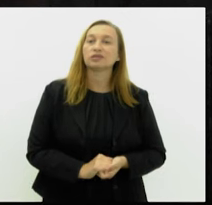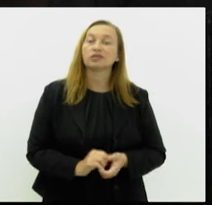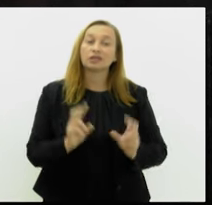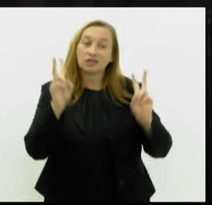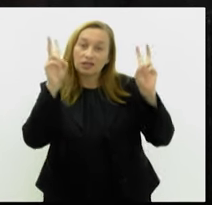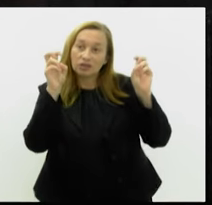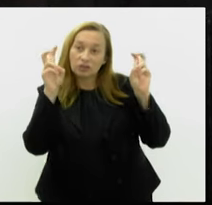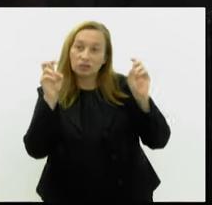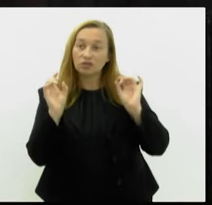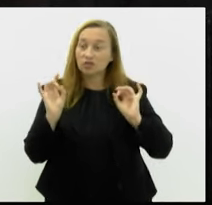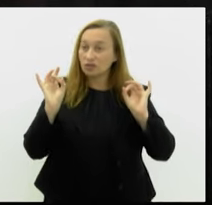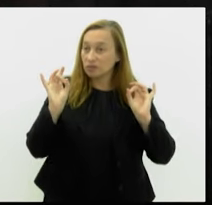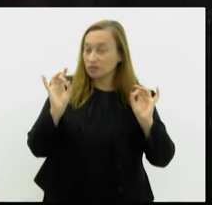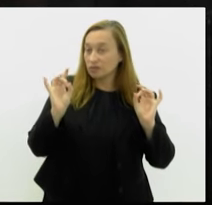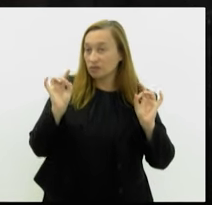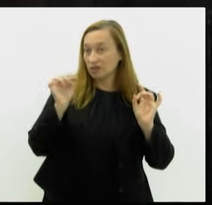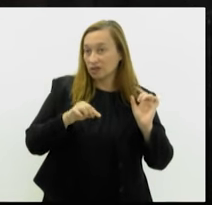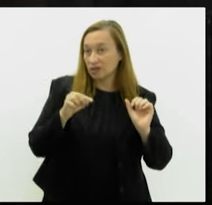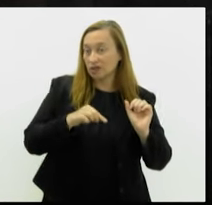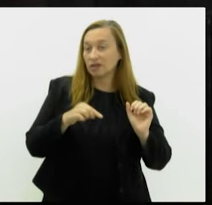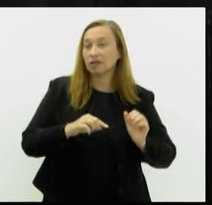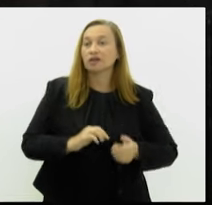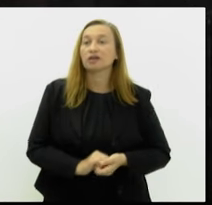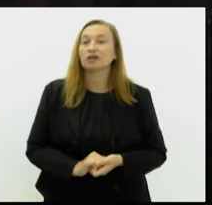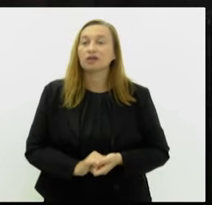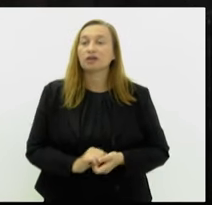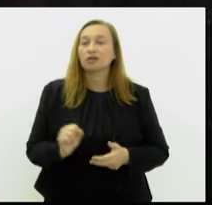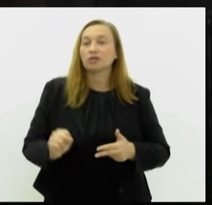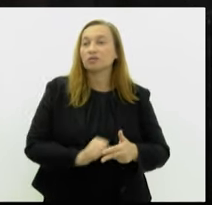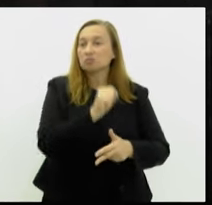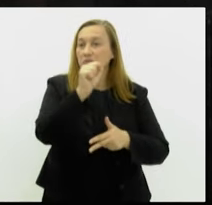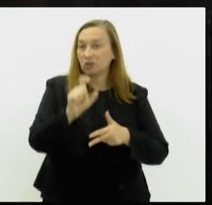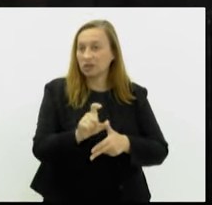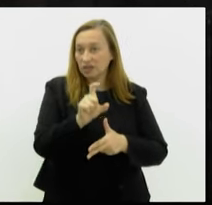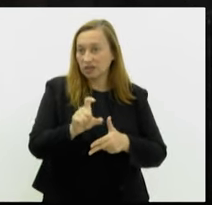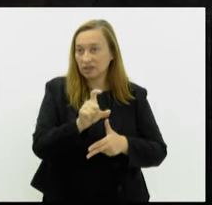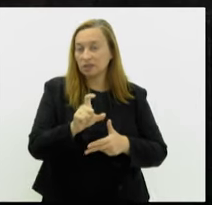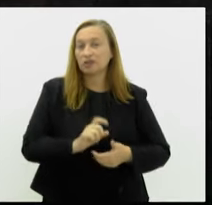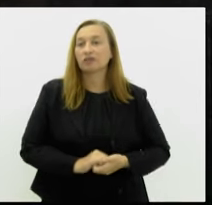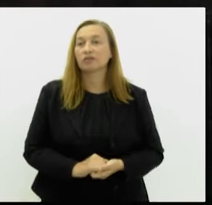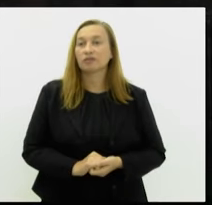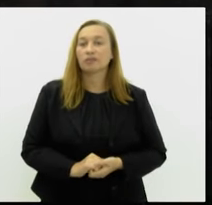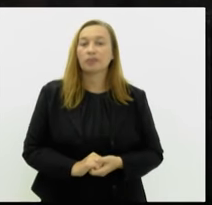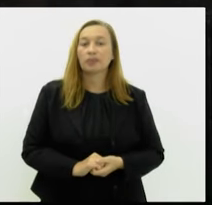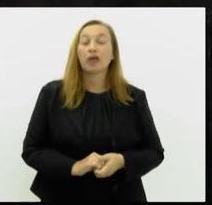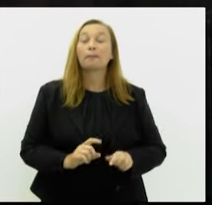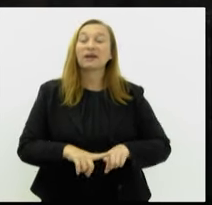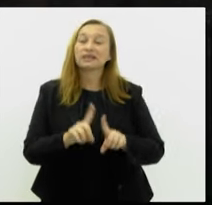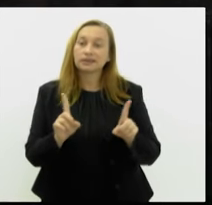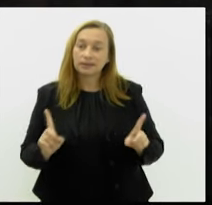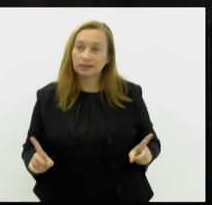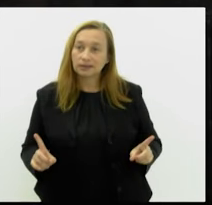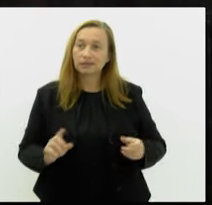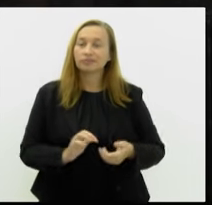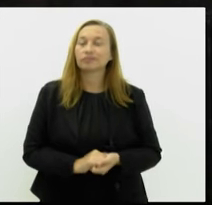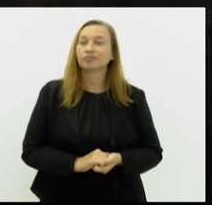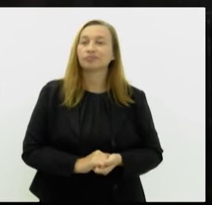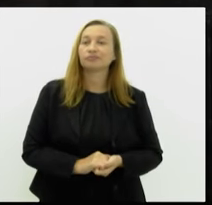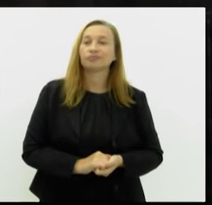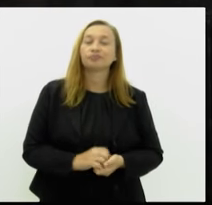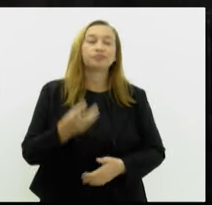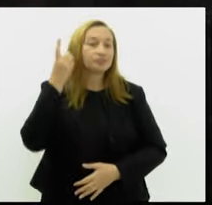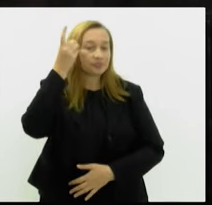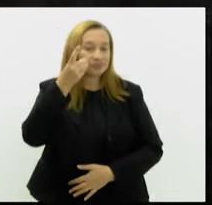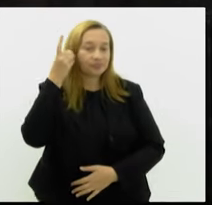específico aqui se chama Poder Executivo. Mas,